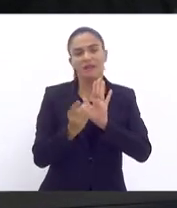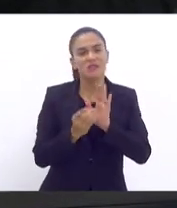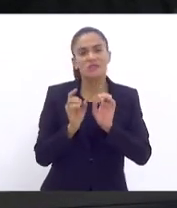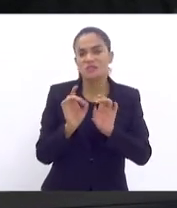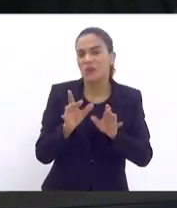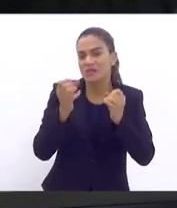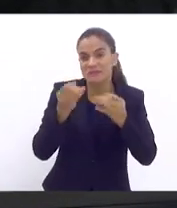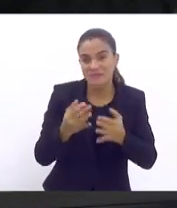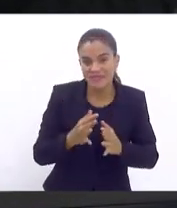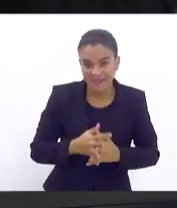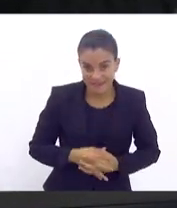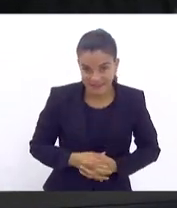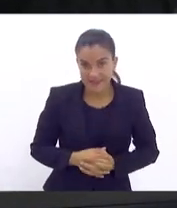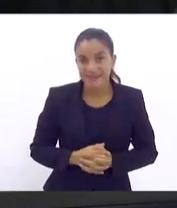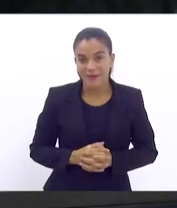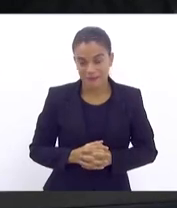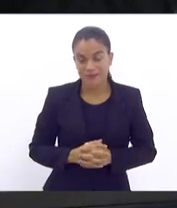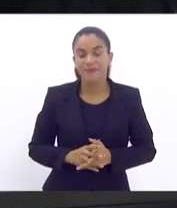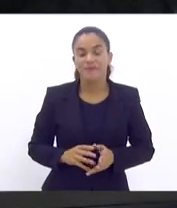explicação